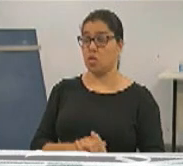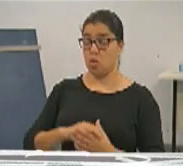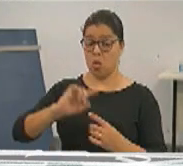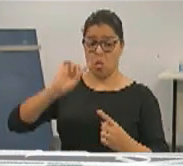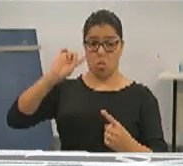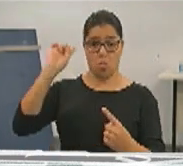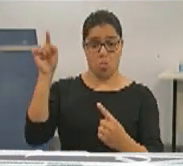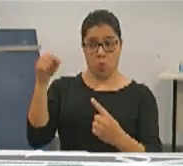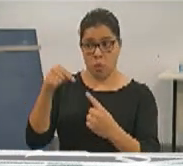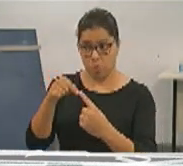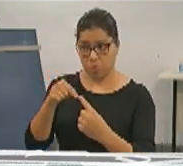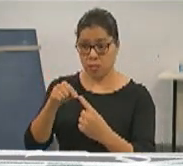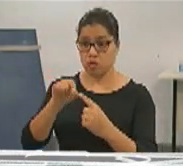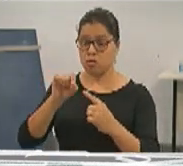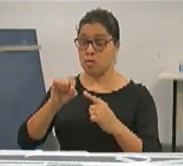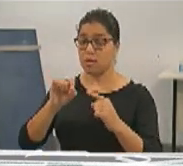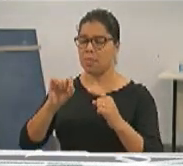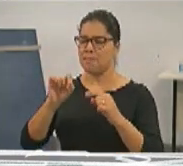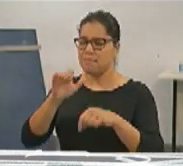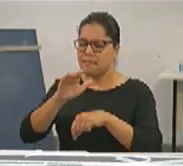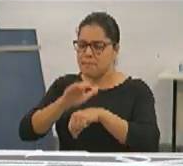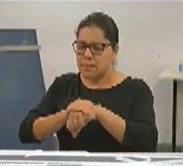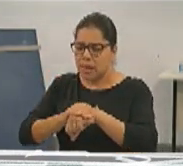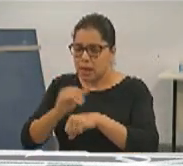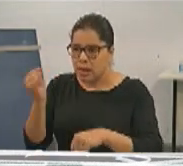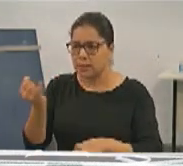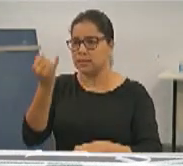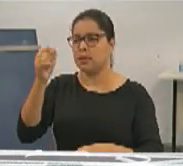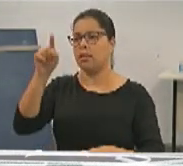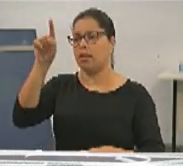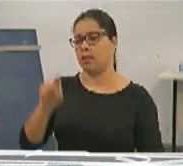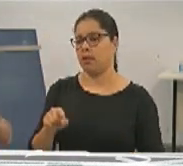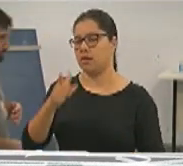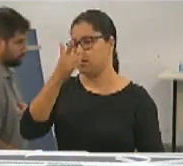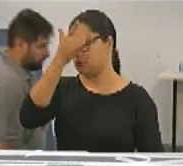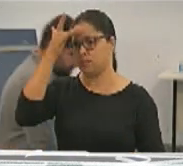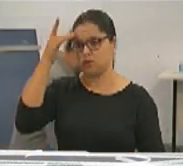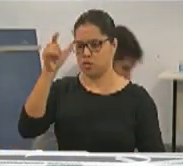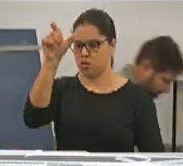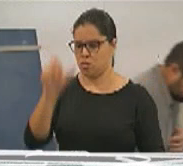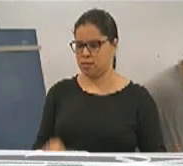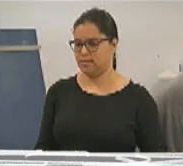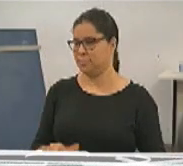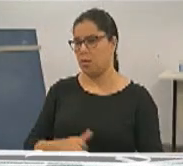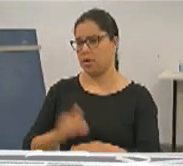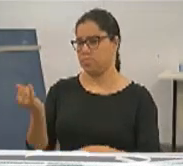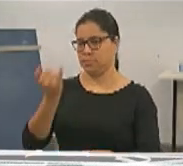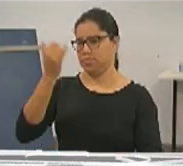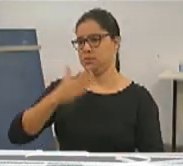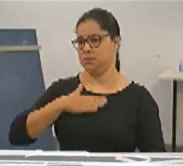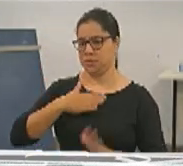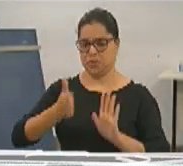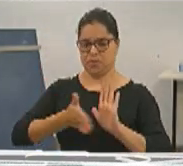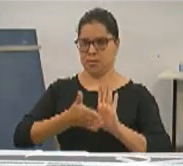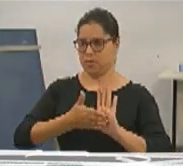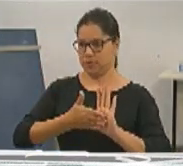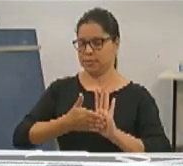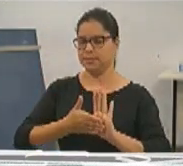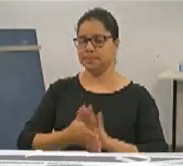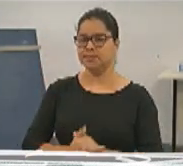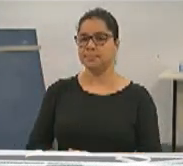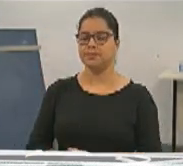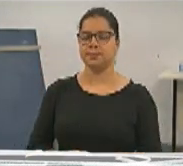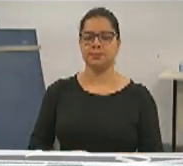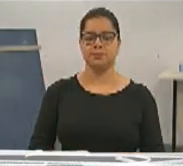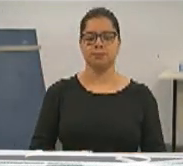no centro das nossas atenções, da nossa atenção, são justamente as pessoas. Né? Então, assim, é importante nós